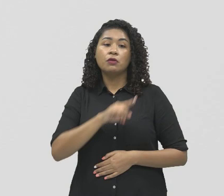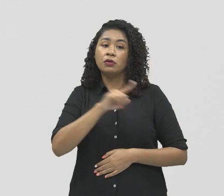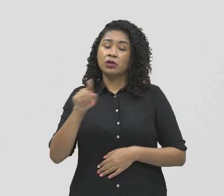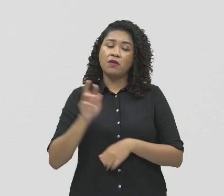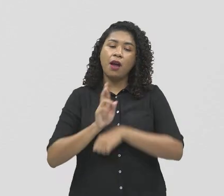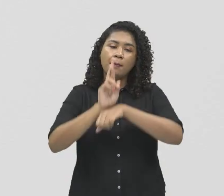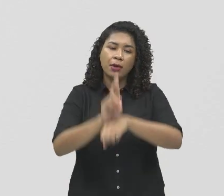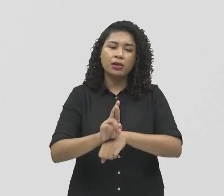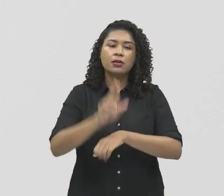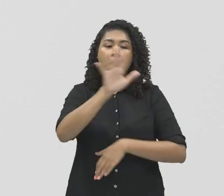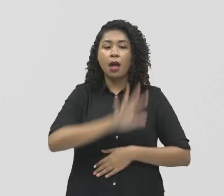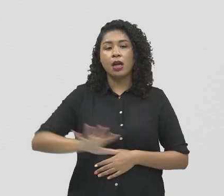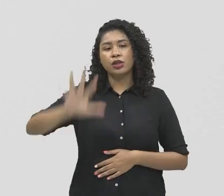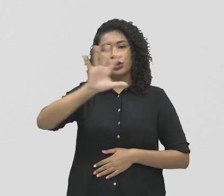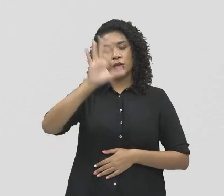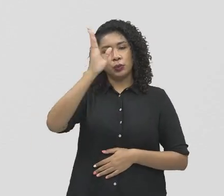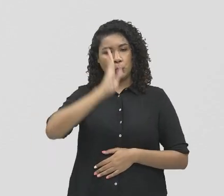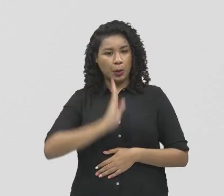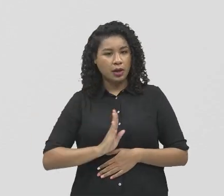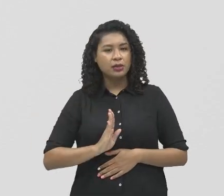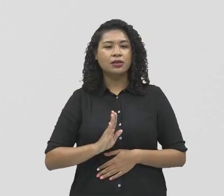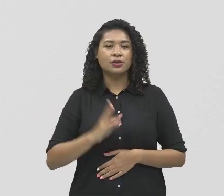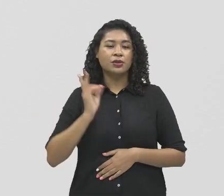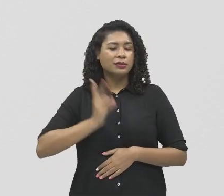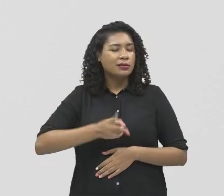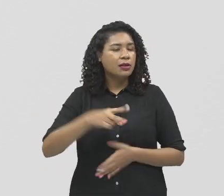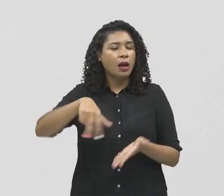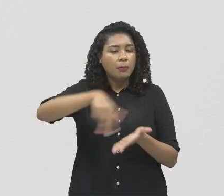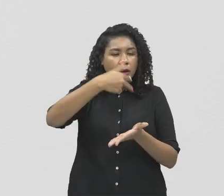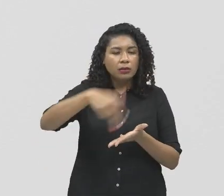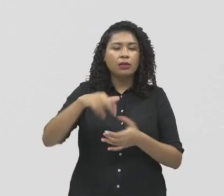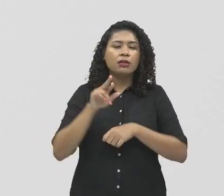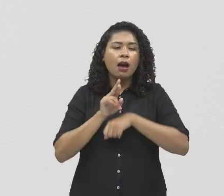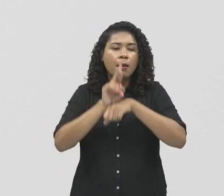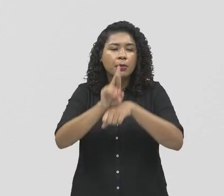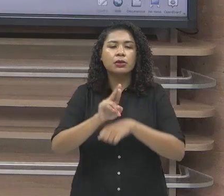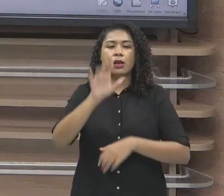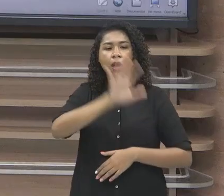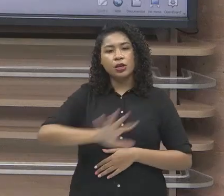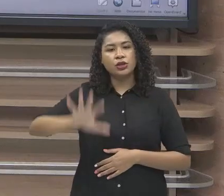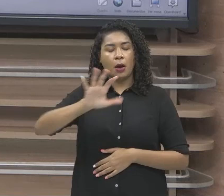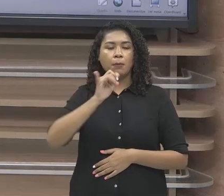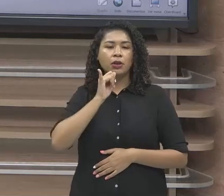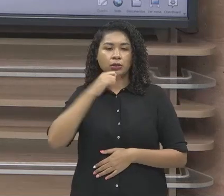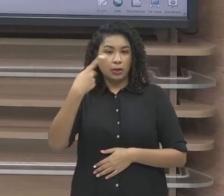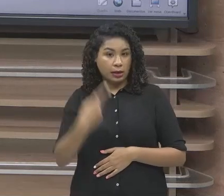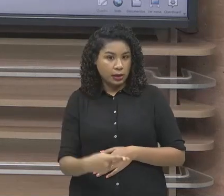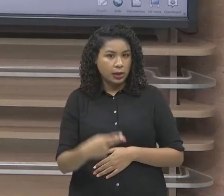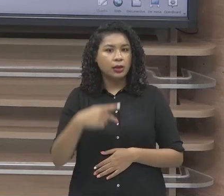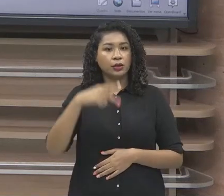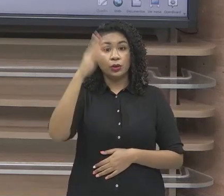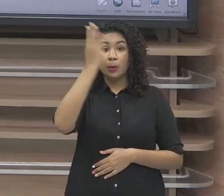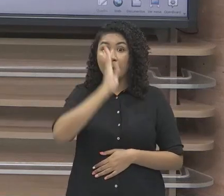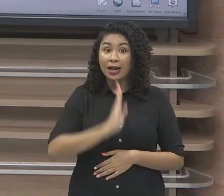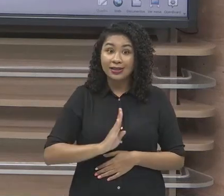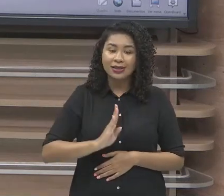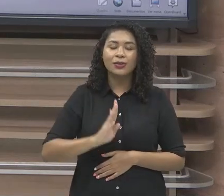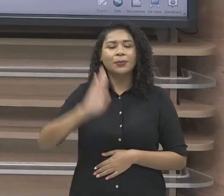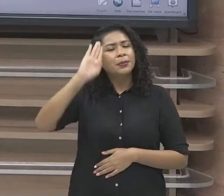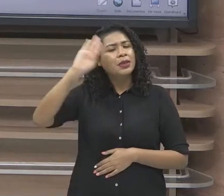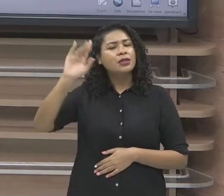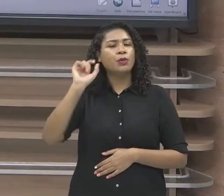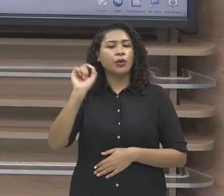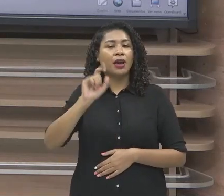folclórica, ela representa ali uma região. Por exemplo, aqui a nossa dança folclórica aqui no Brasil seria